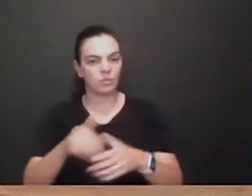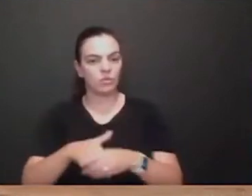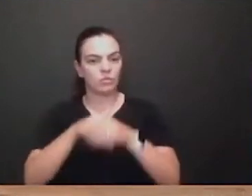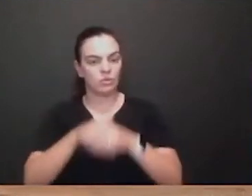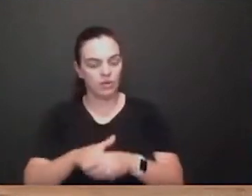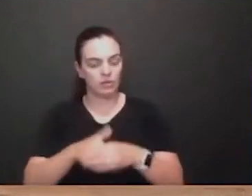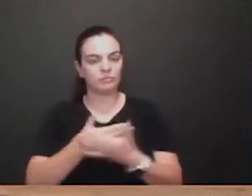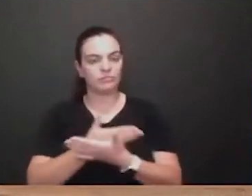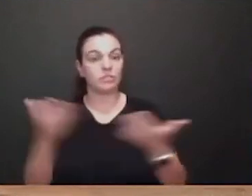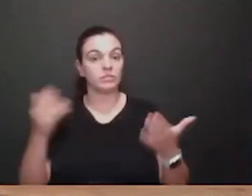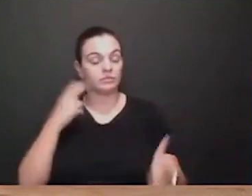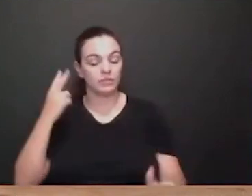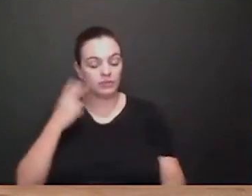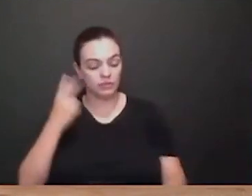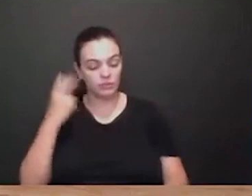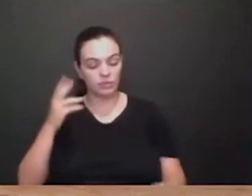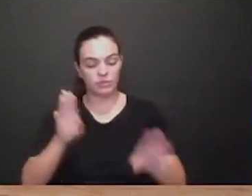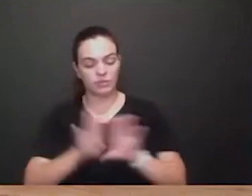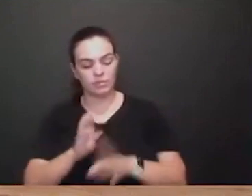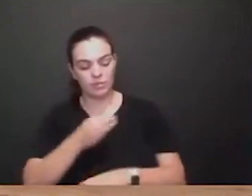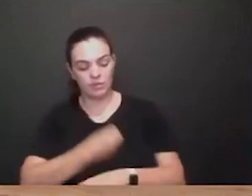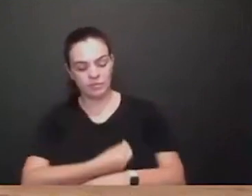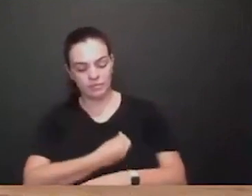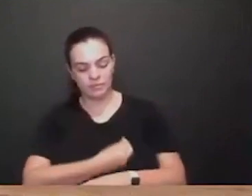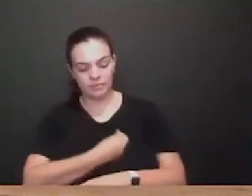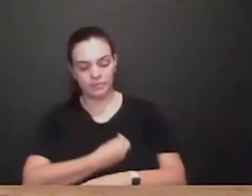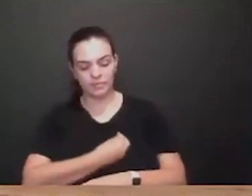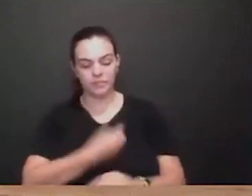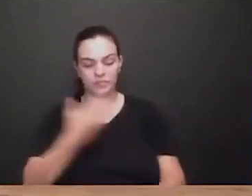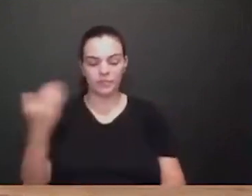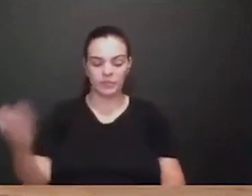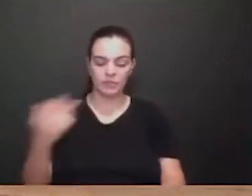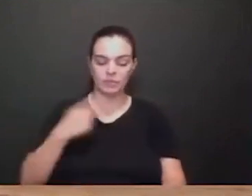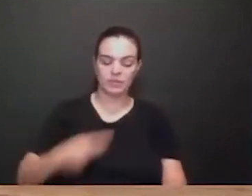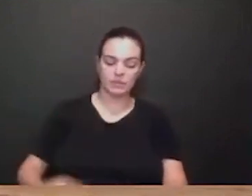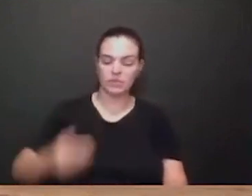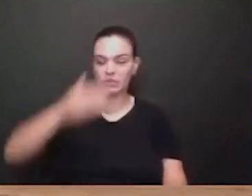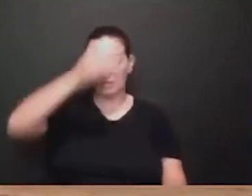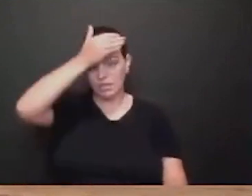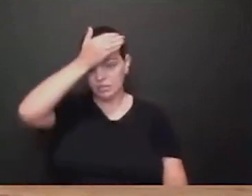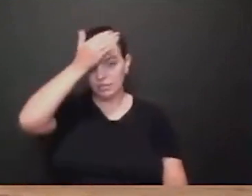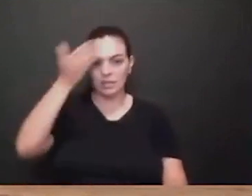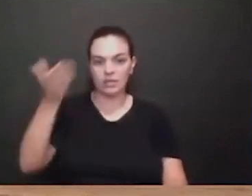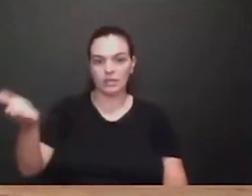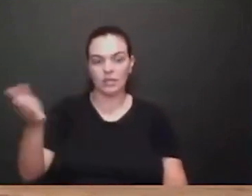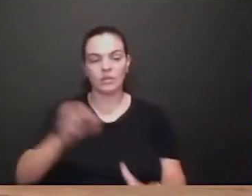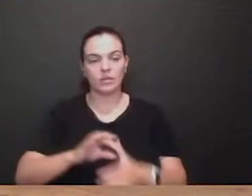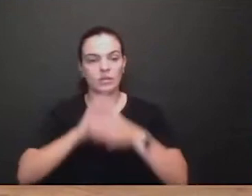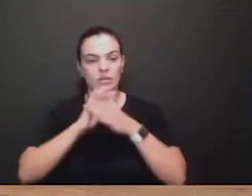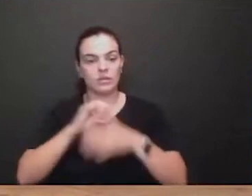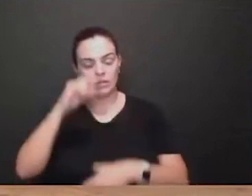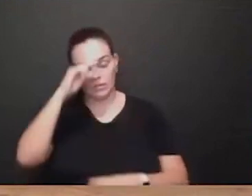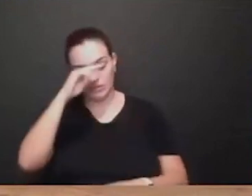demais vereadores, na figura do Marcelo Facchinello, presidente da casa, e do nosso líder, o vereador Tico Kusma.